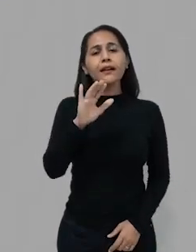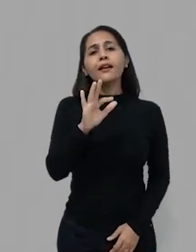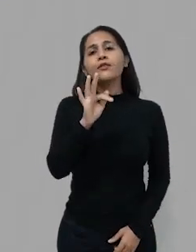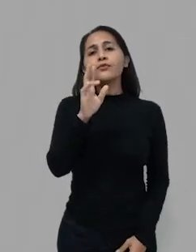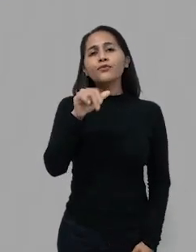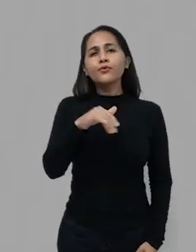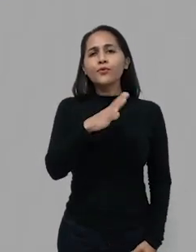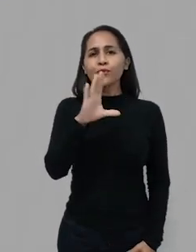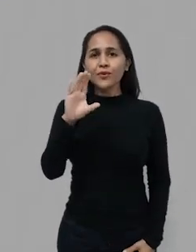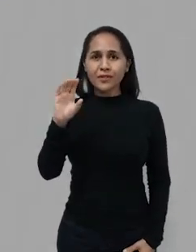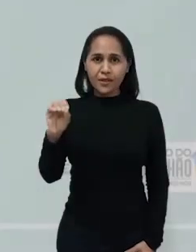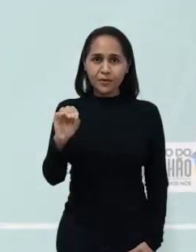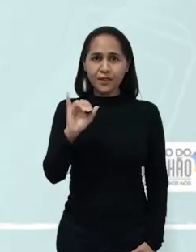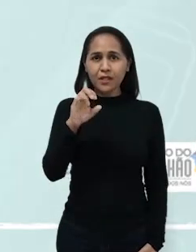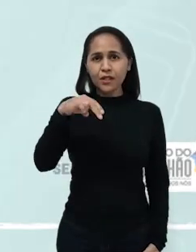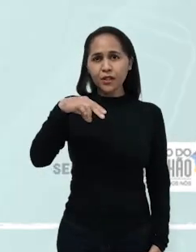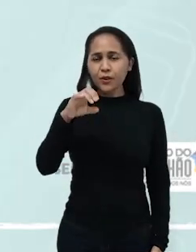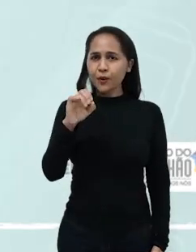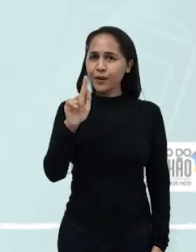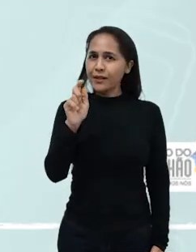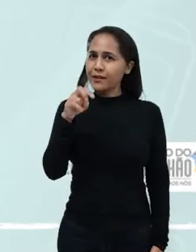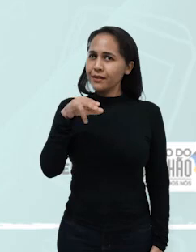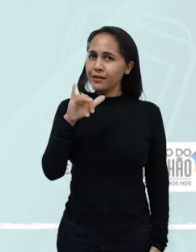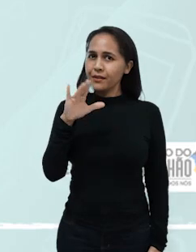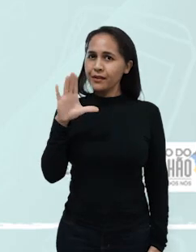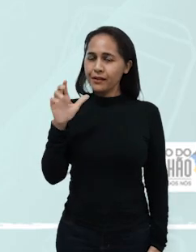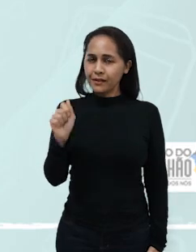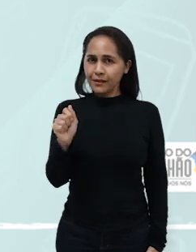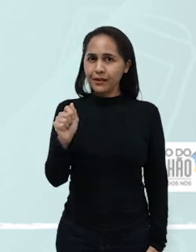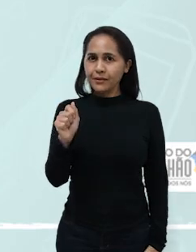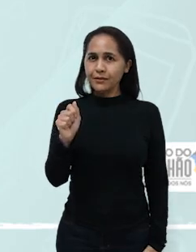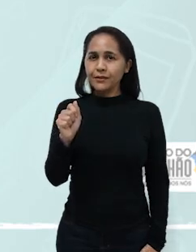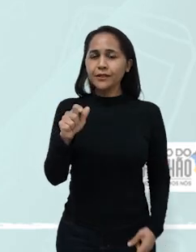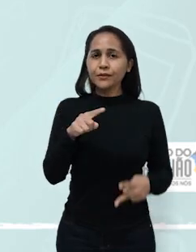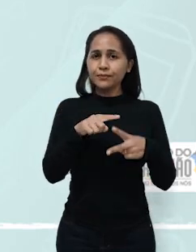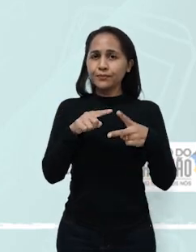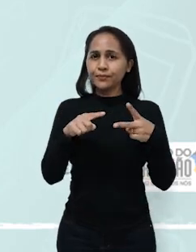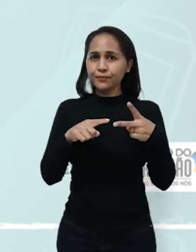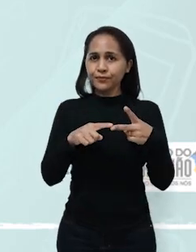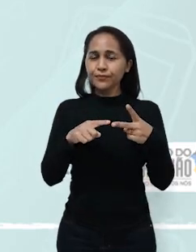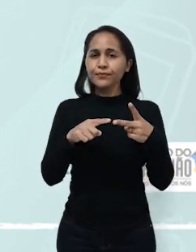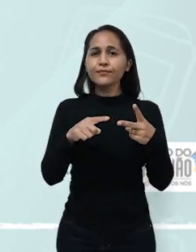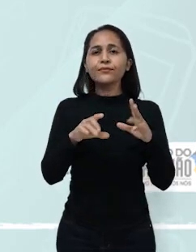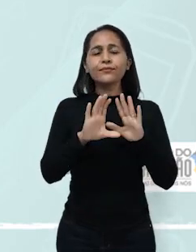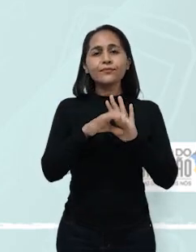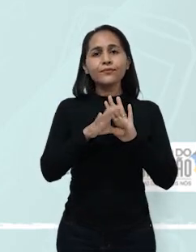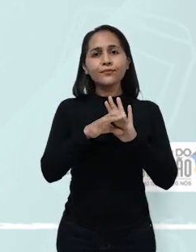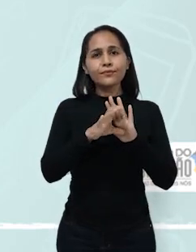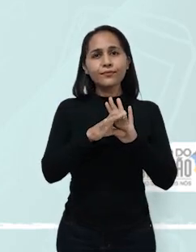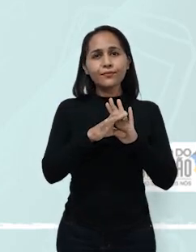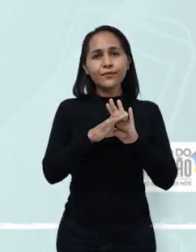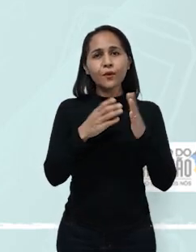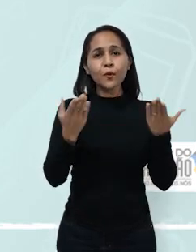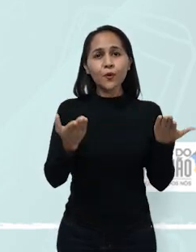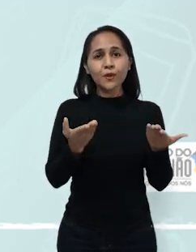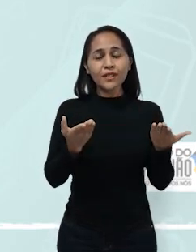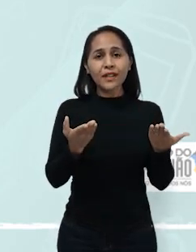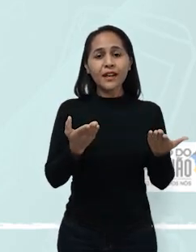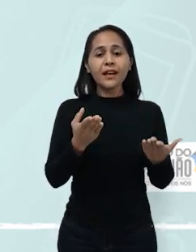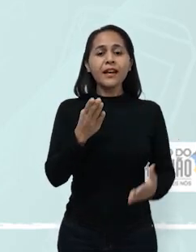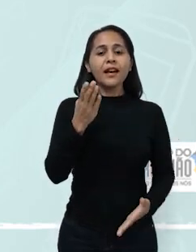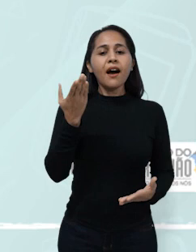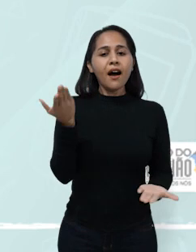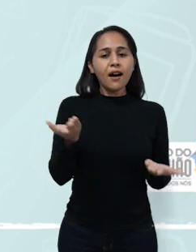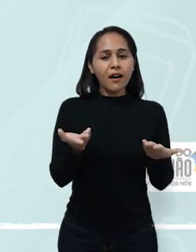funções inorgânicas. Então, na aula de hoje, nós vamos trabalhar esses dois conceitos, que são os conceitos de dissociação